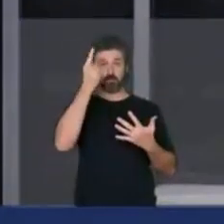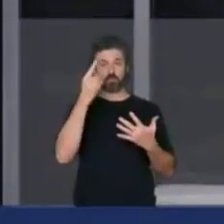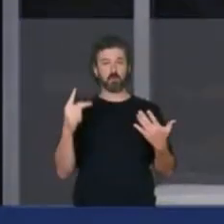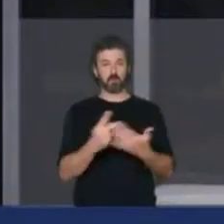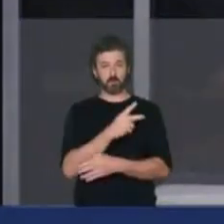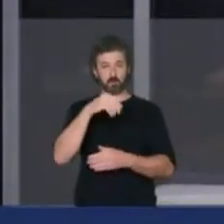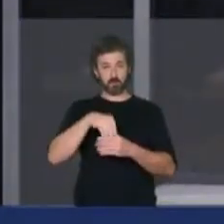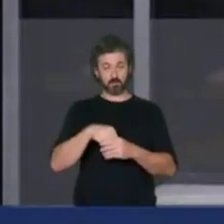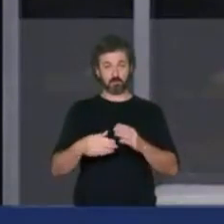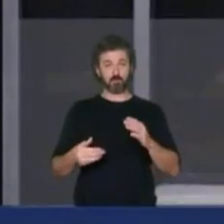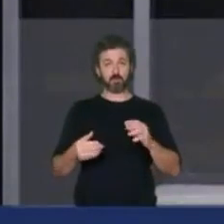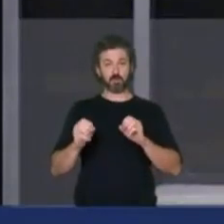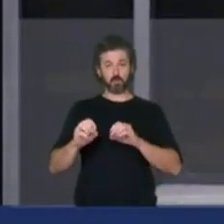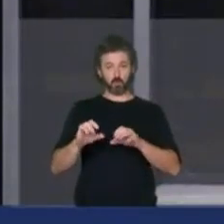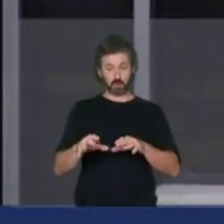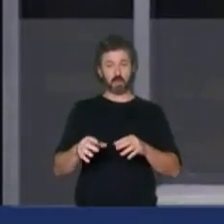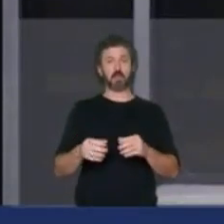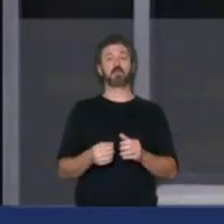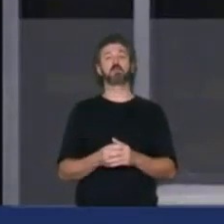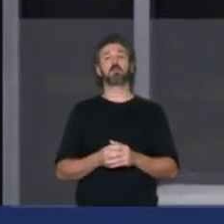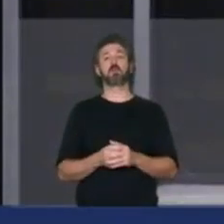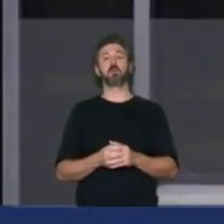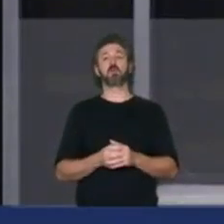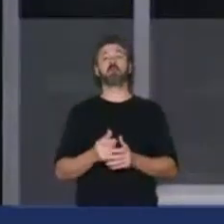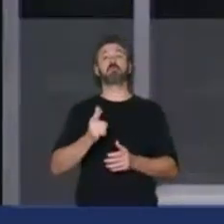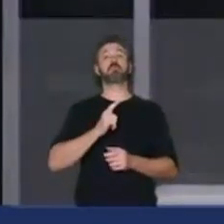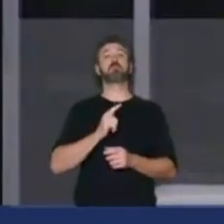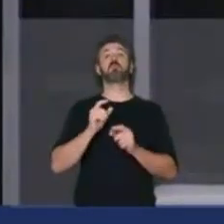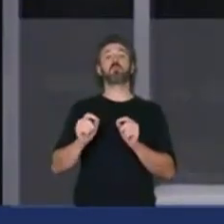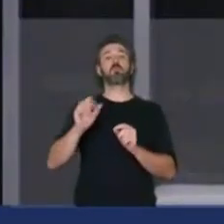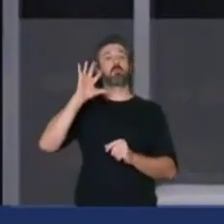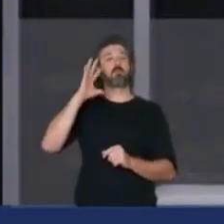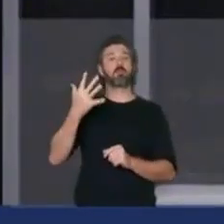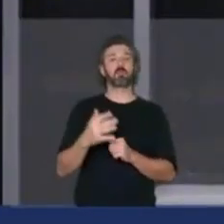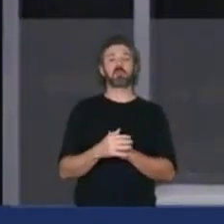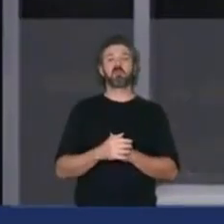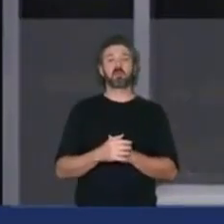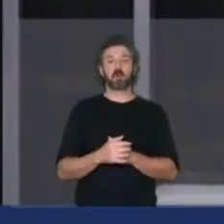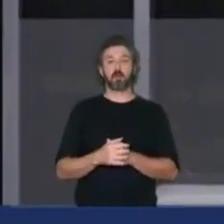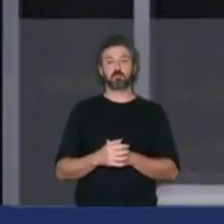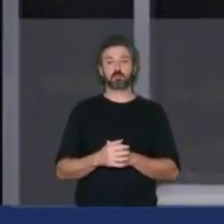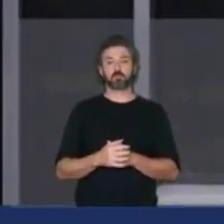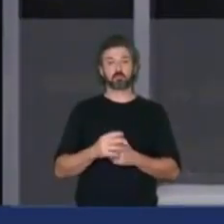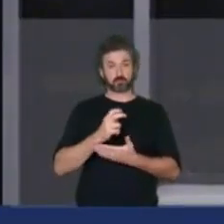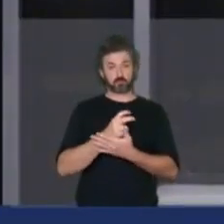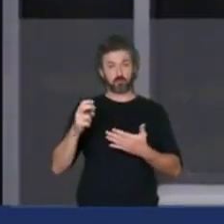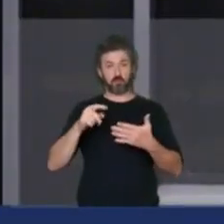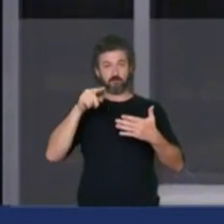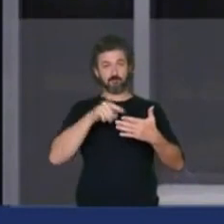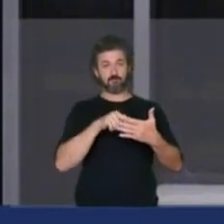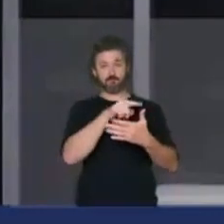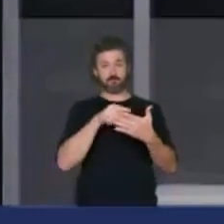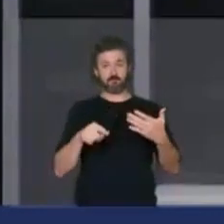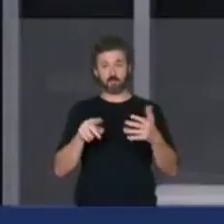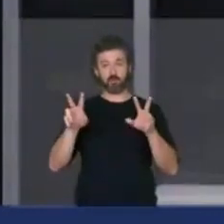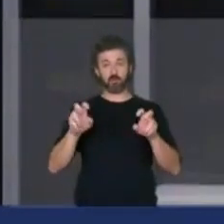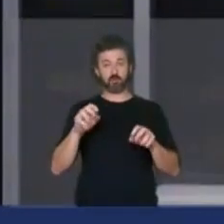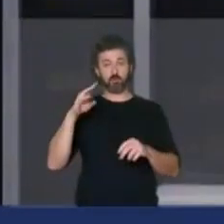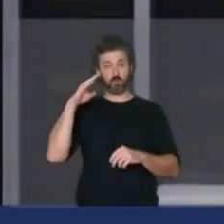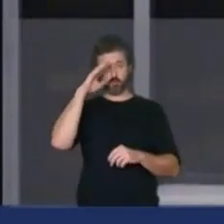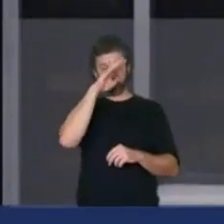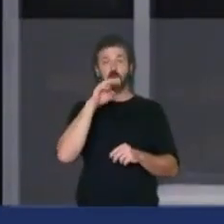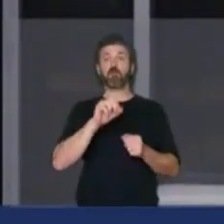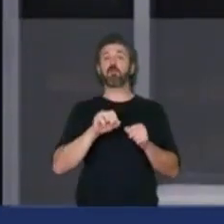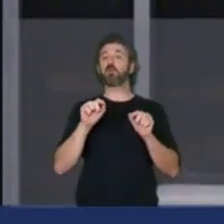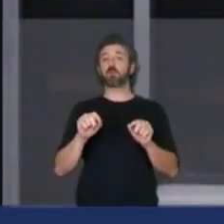e o esvaziamento foi maior lá, nós temos que dar conta agora de derrubar o veto em que o presidente Jair Bolsonaro